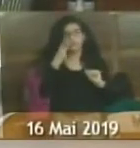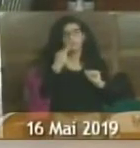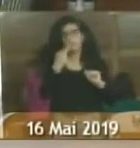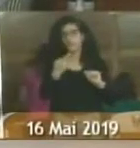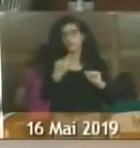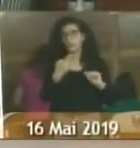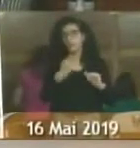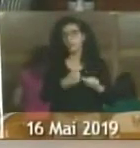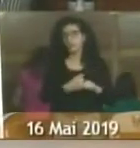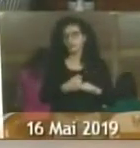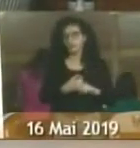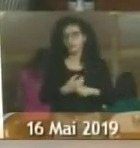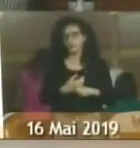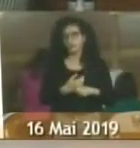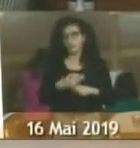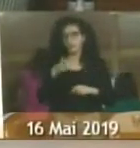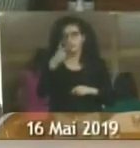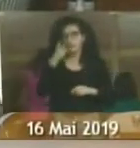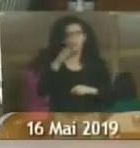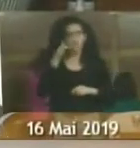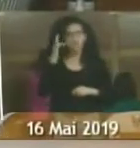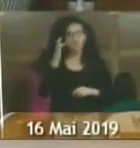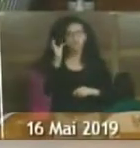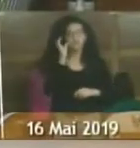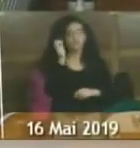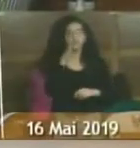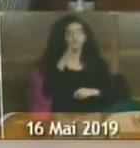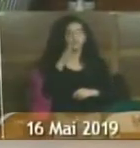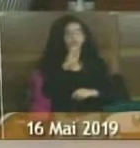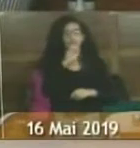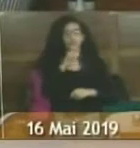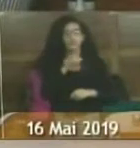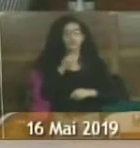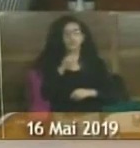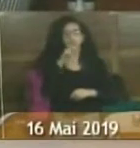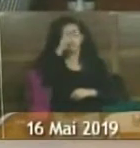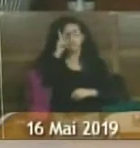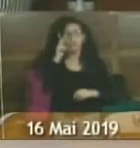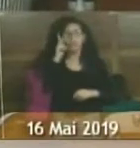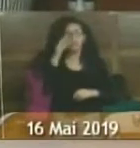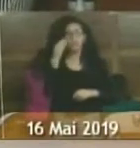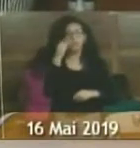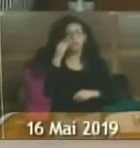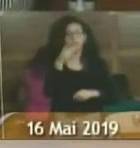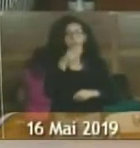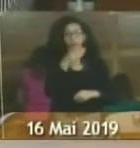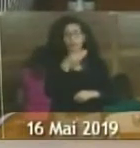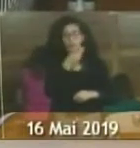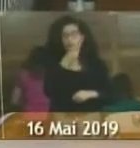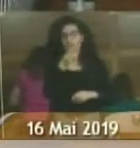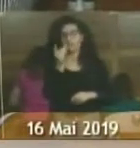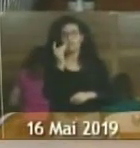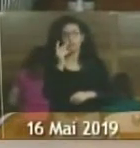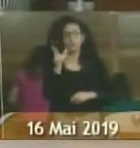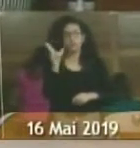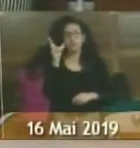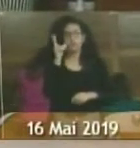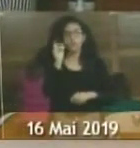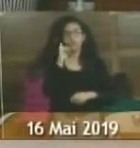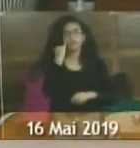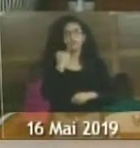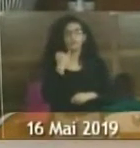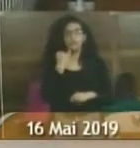pelo expediente: Flavinho Araújo, Tite Brasil, Zé Augusto, Canindé do Social, Camu Gama, Luciana Valverde e